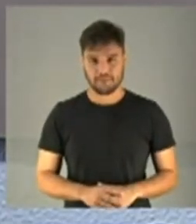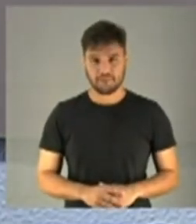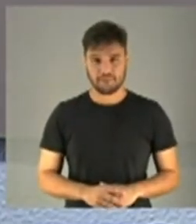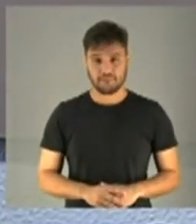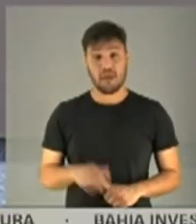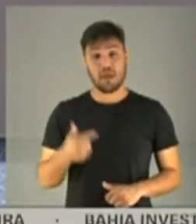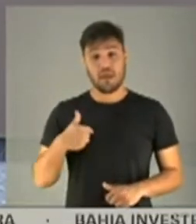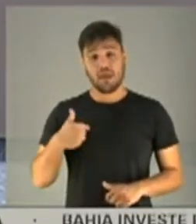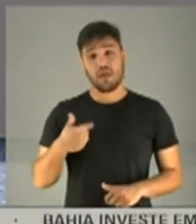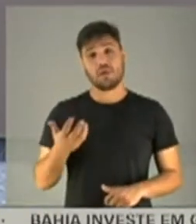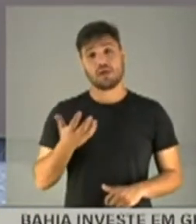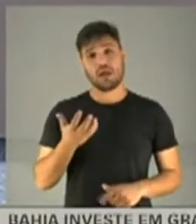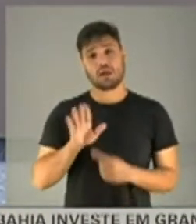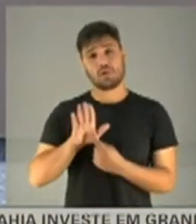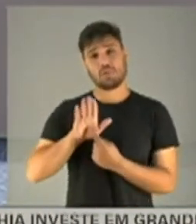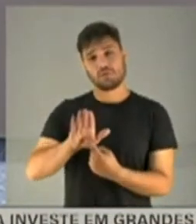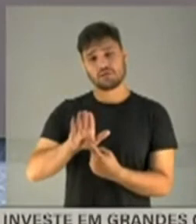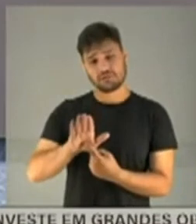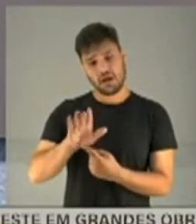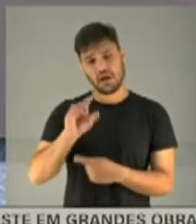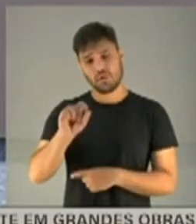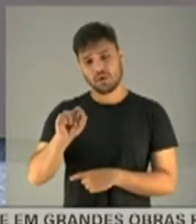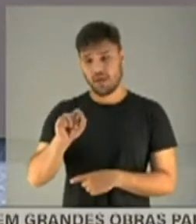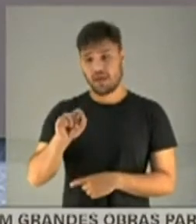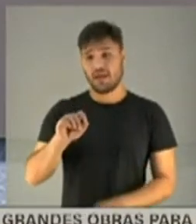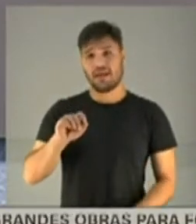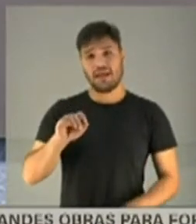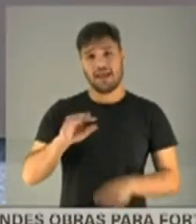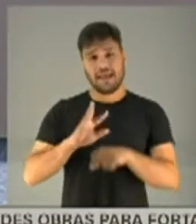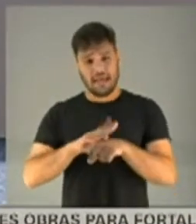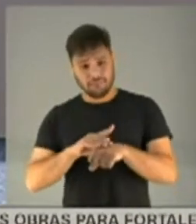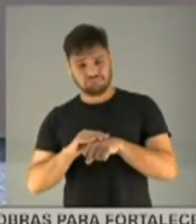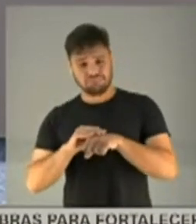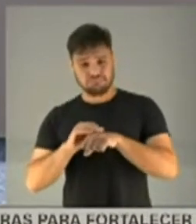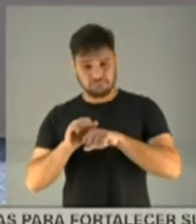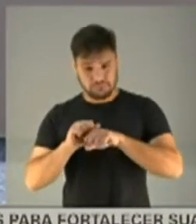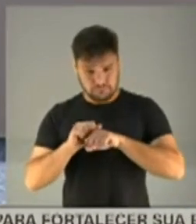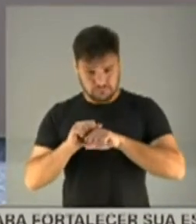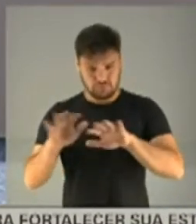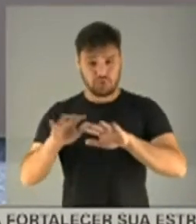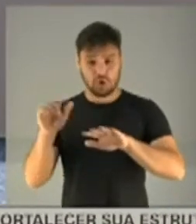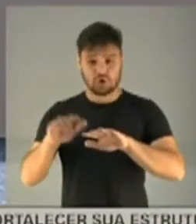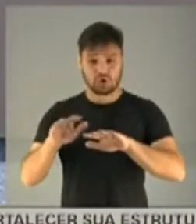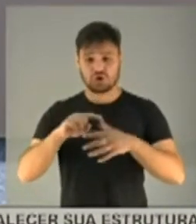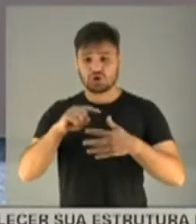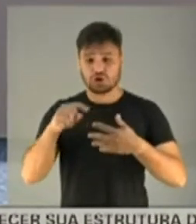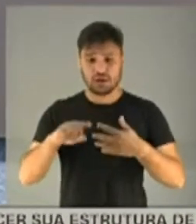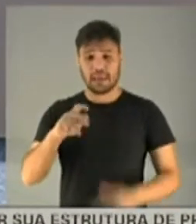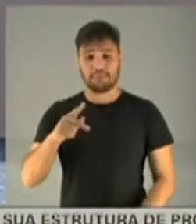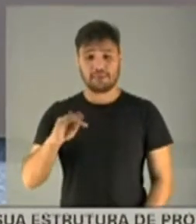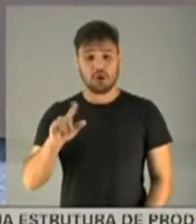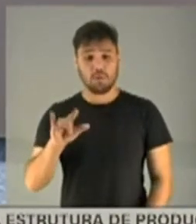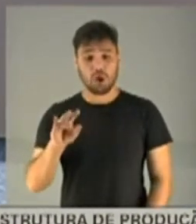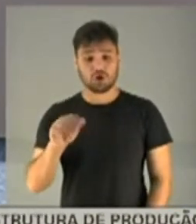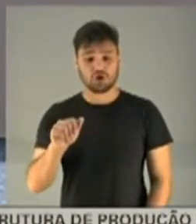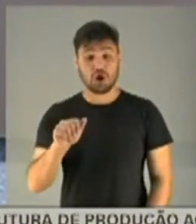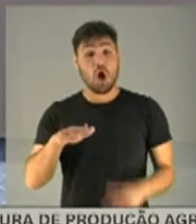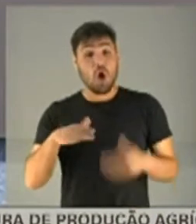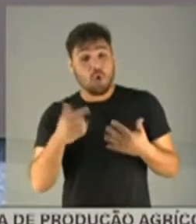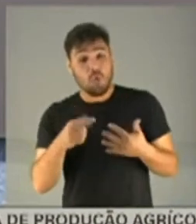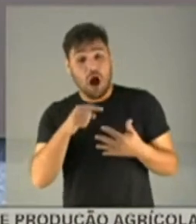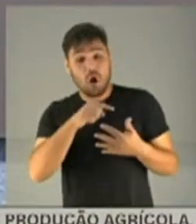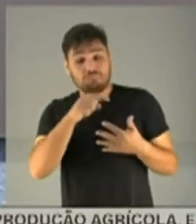Eu começo mostrando, na visão da epidemiologia, quais são os 7 pecados capitais que foram cometidos